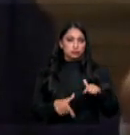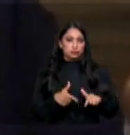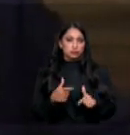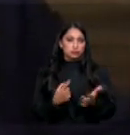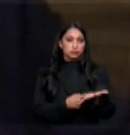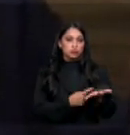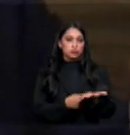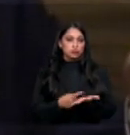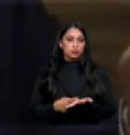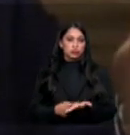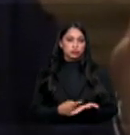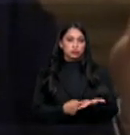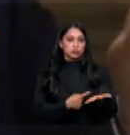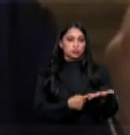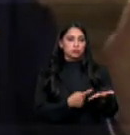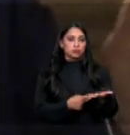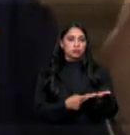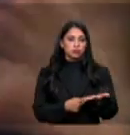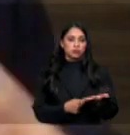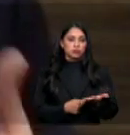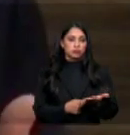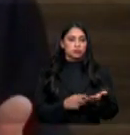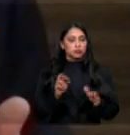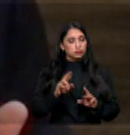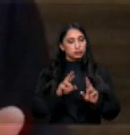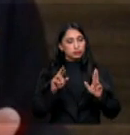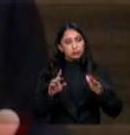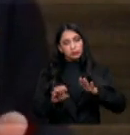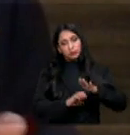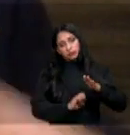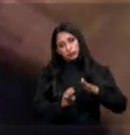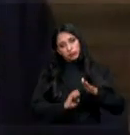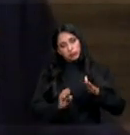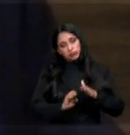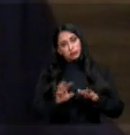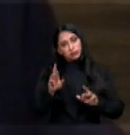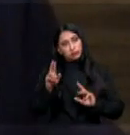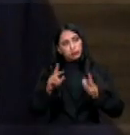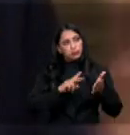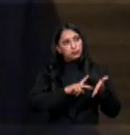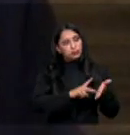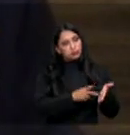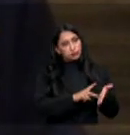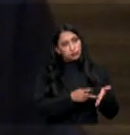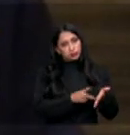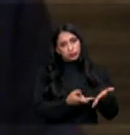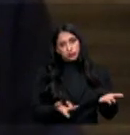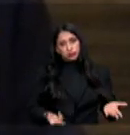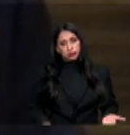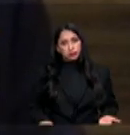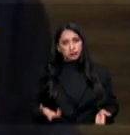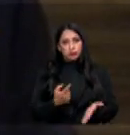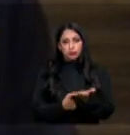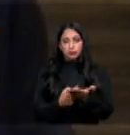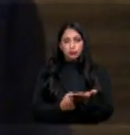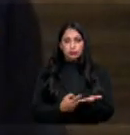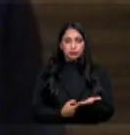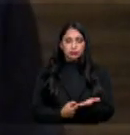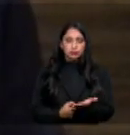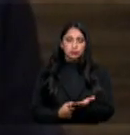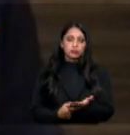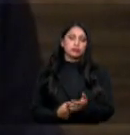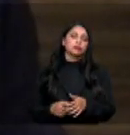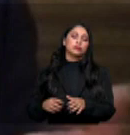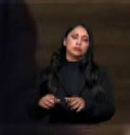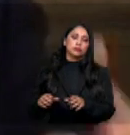negociando com o seu empregador é completamente diferente de um sindicato patronal negociando com um sindicato